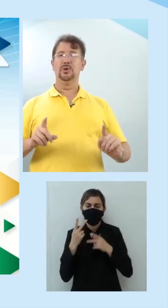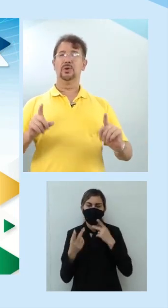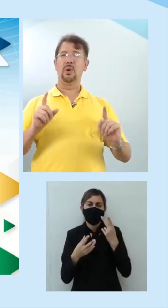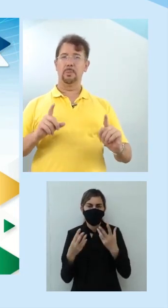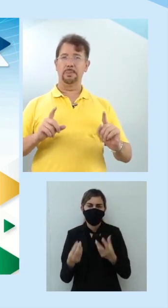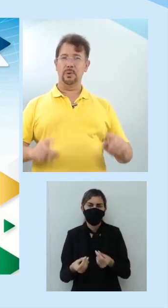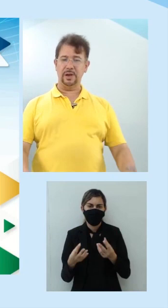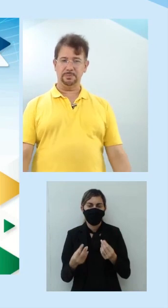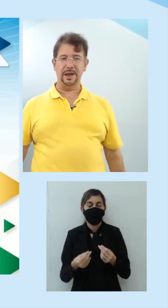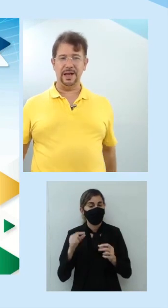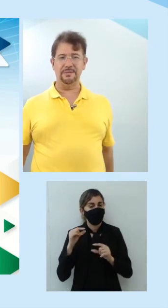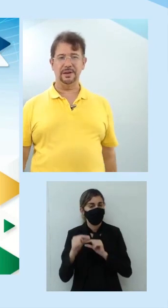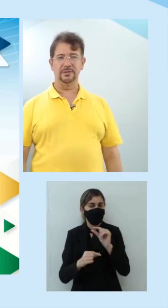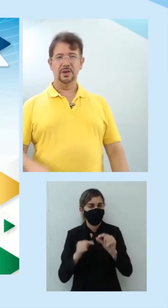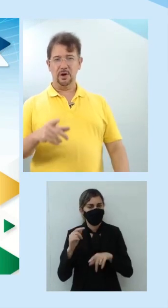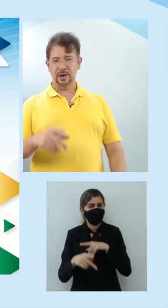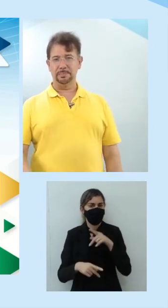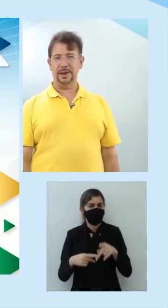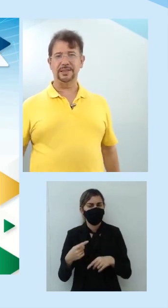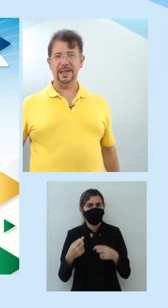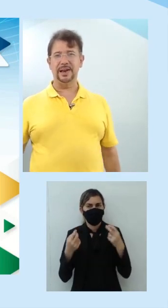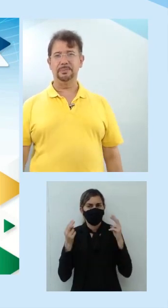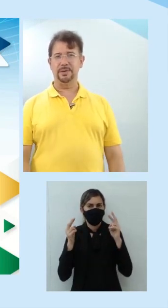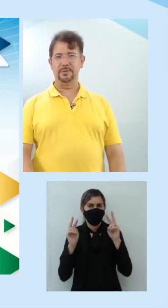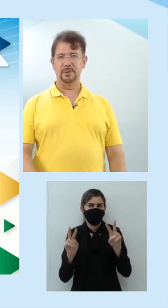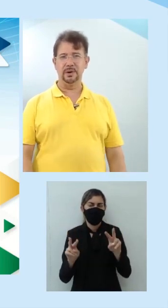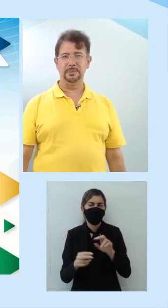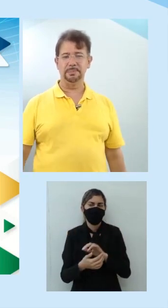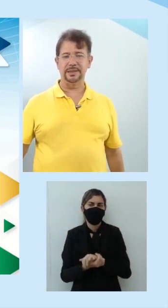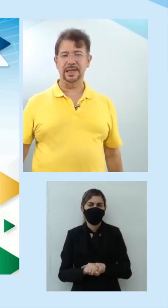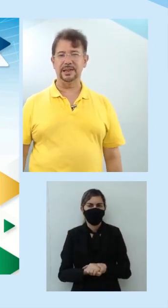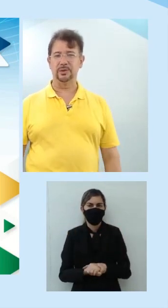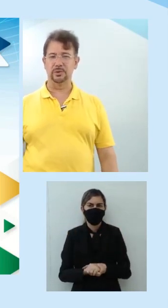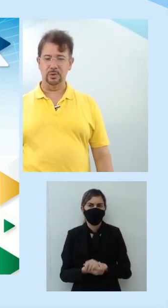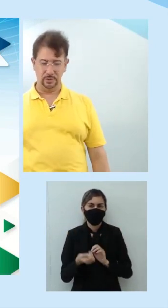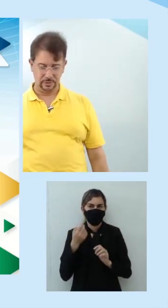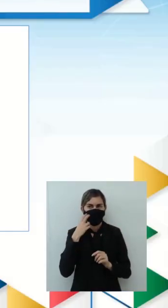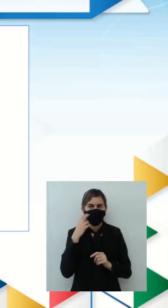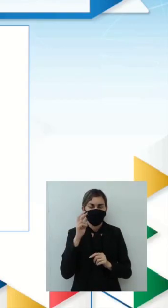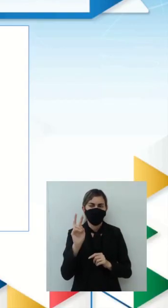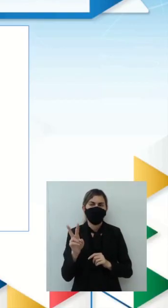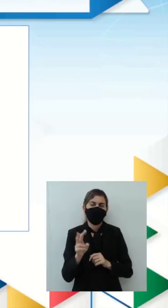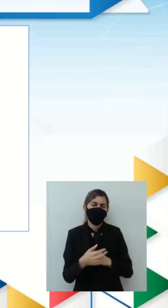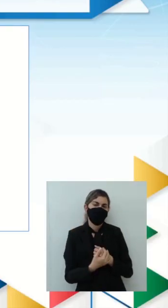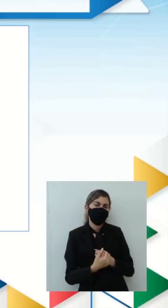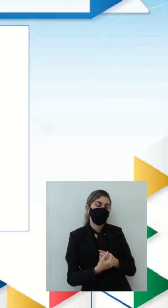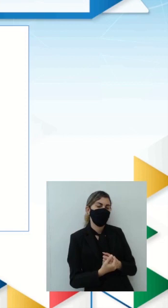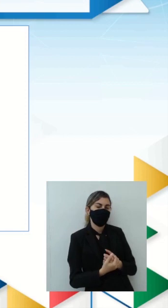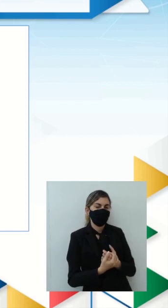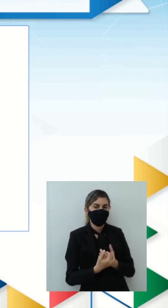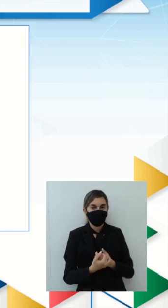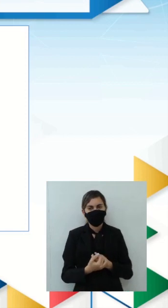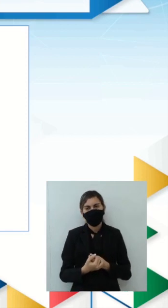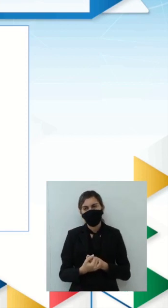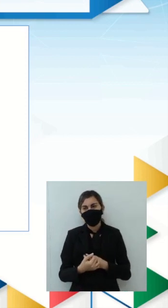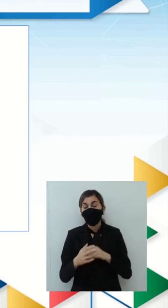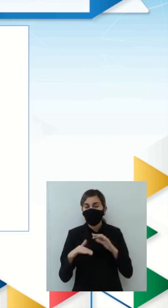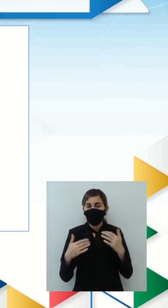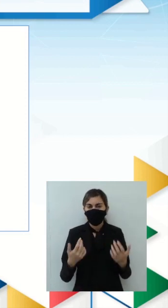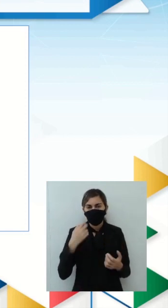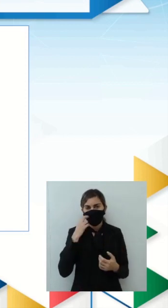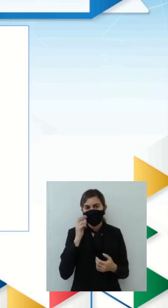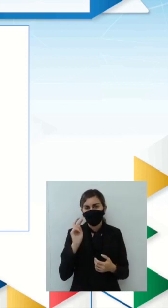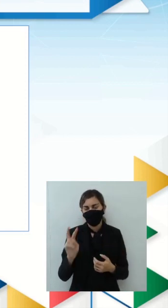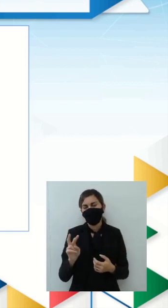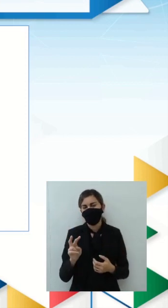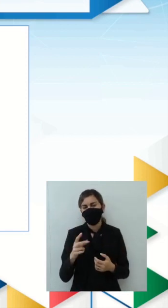muito com poucas palavras. Olhando para a tela, por favor, olhando para a tela todos. Então vejamos